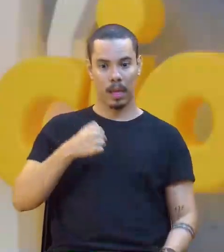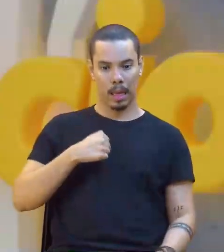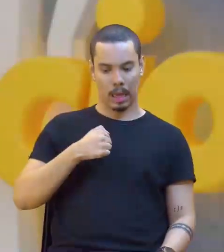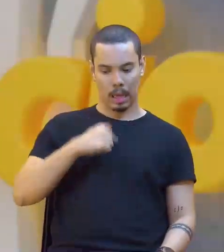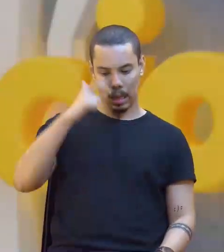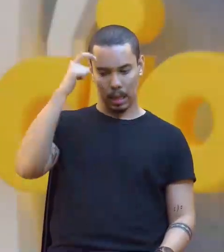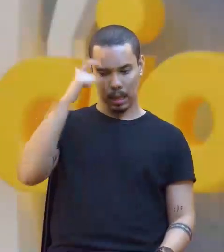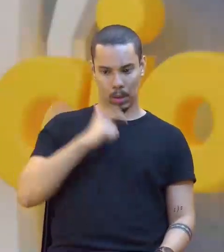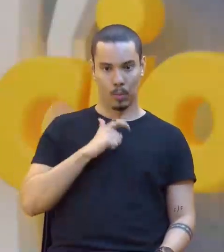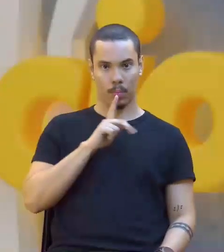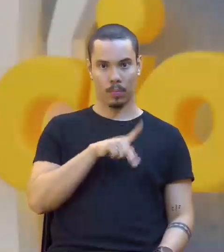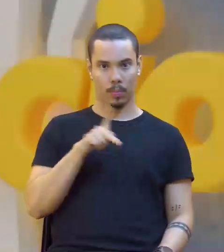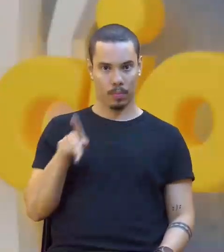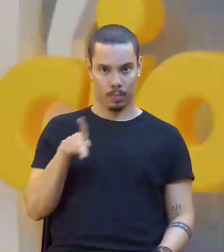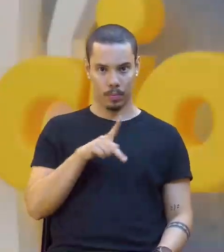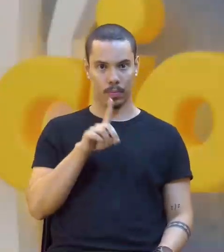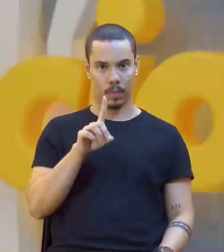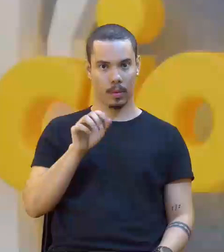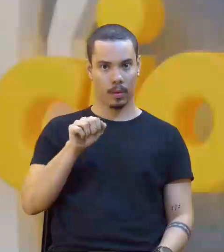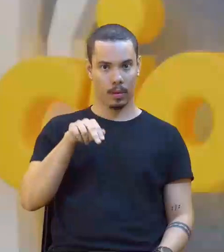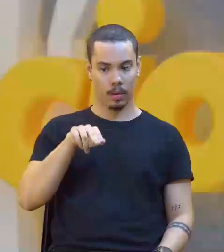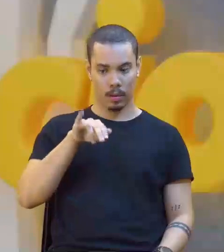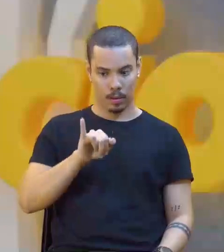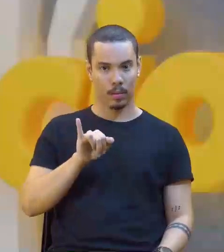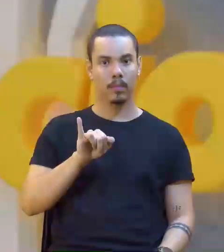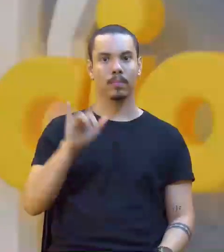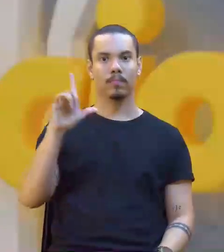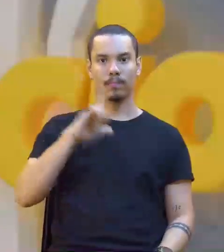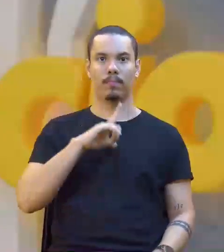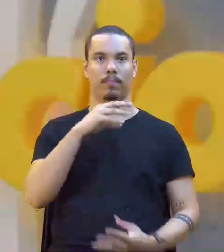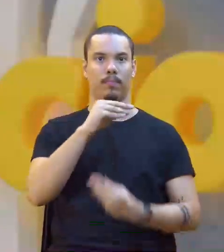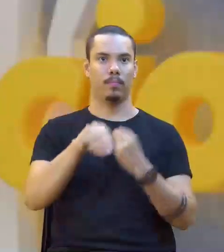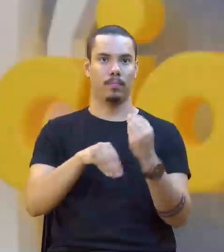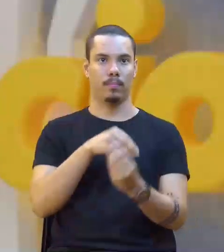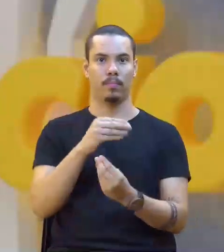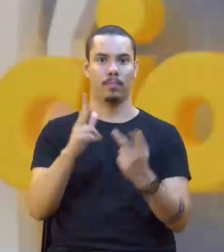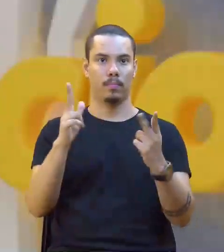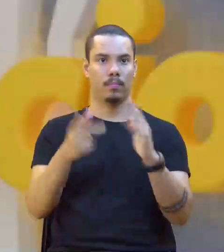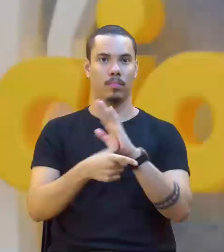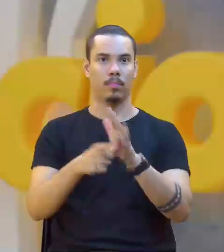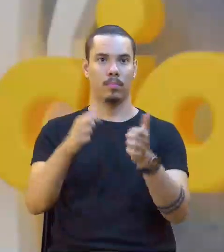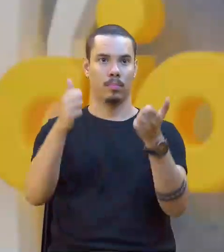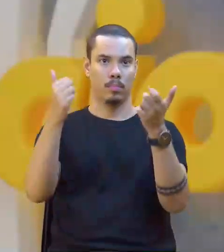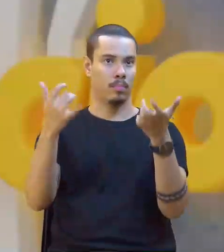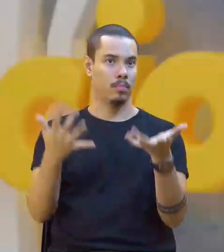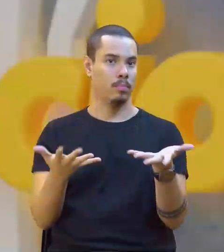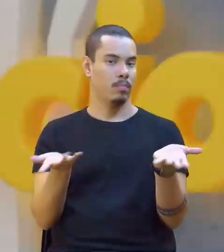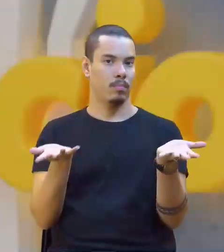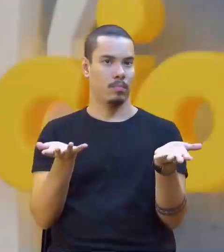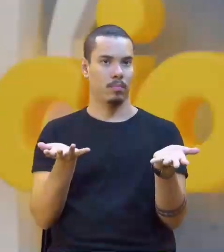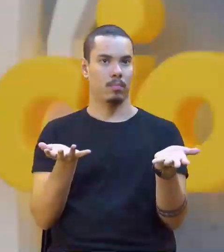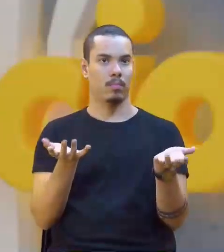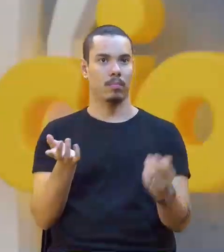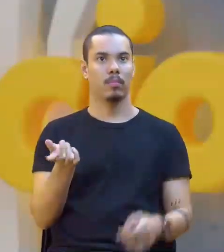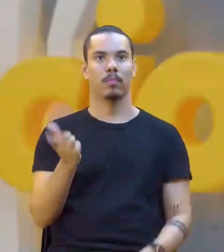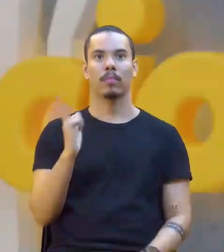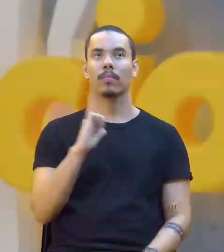a professora Dani, eu tenho essa mistura que eu acabei de falar para vocês. Eu tenho